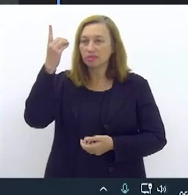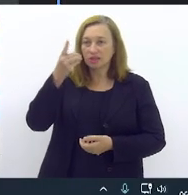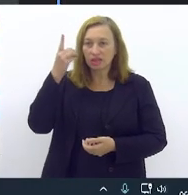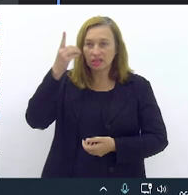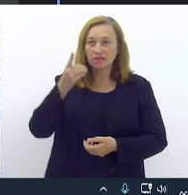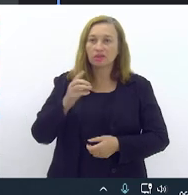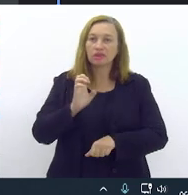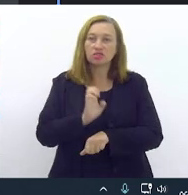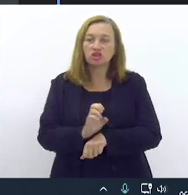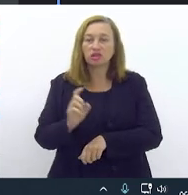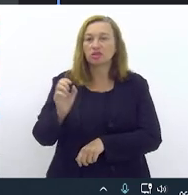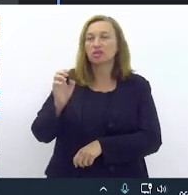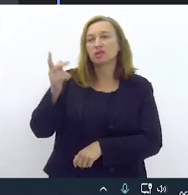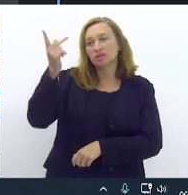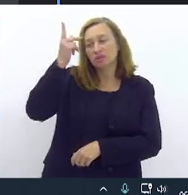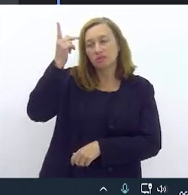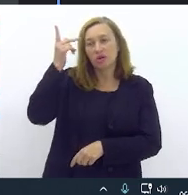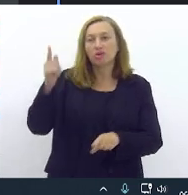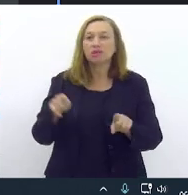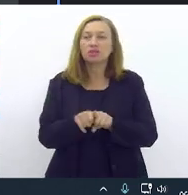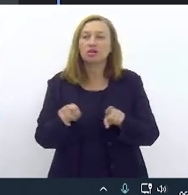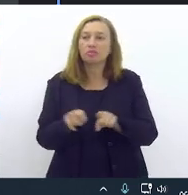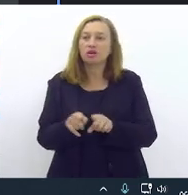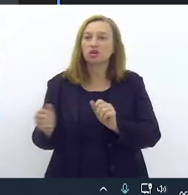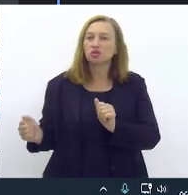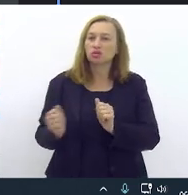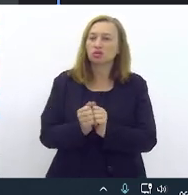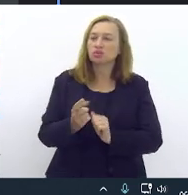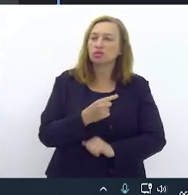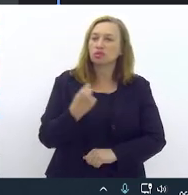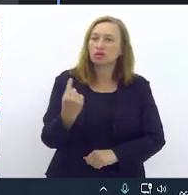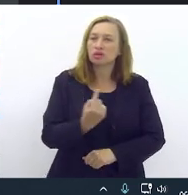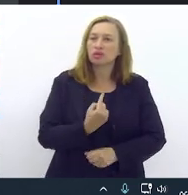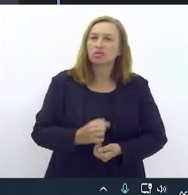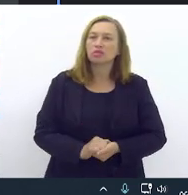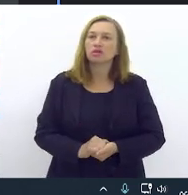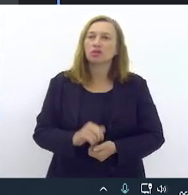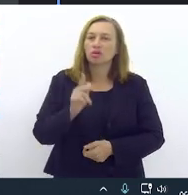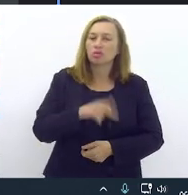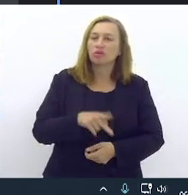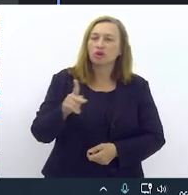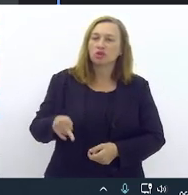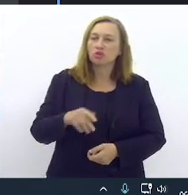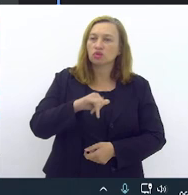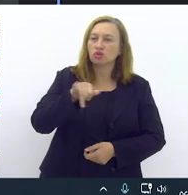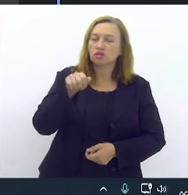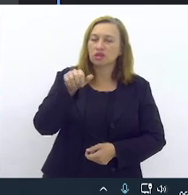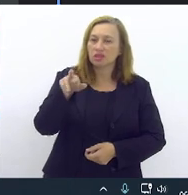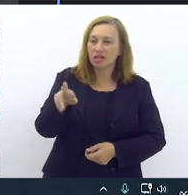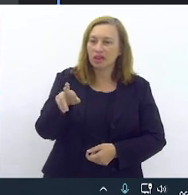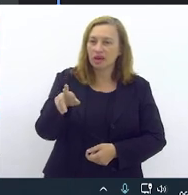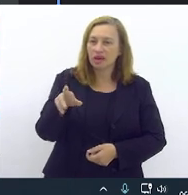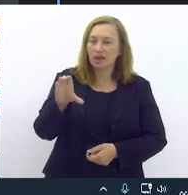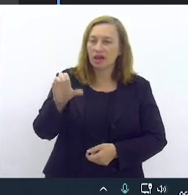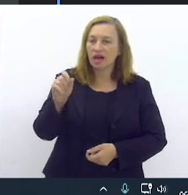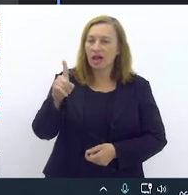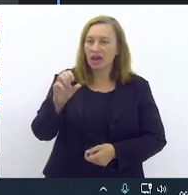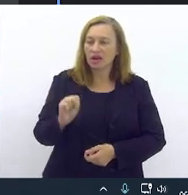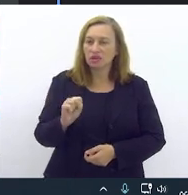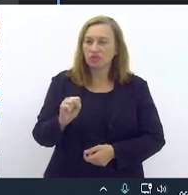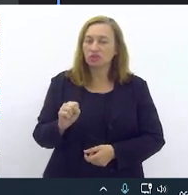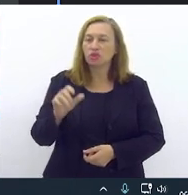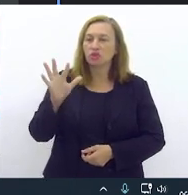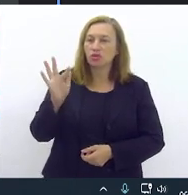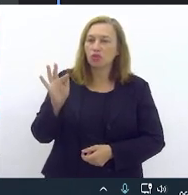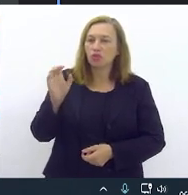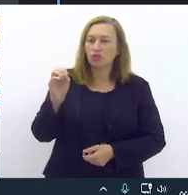pelo Estado de São Paulo. Também conosco está o professor José Carlos Madureira, secretário executivo do Fórum Estadual de